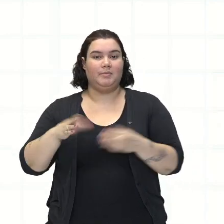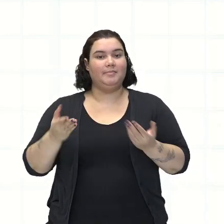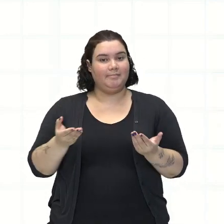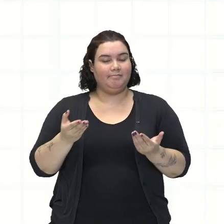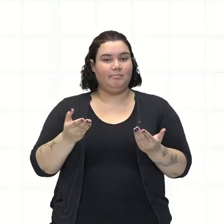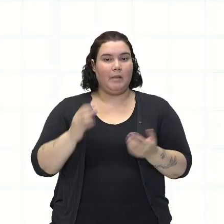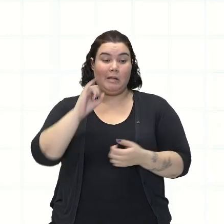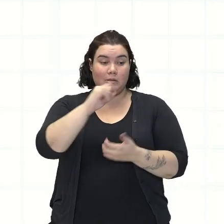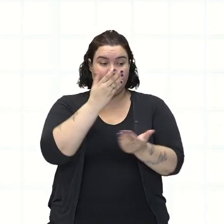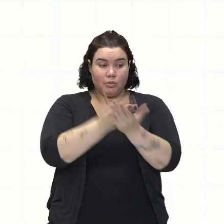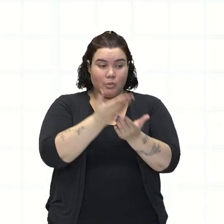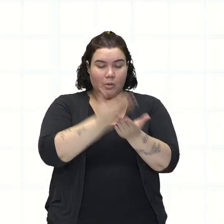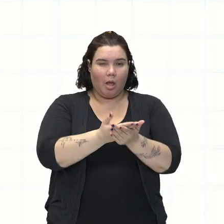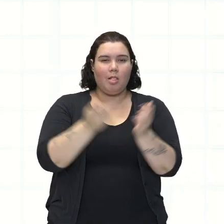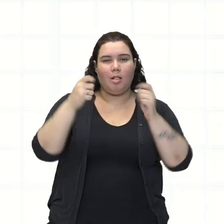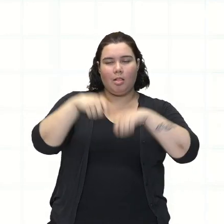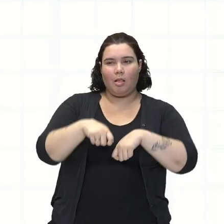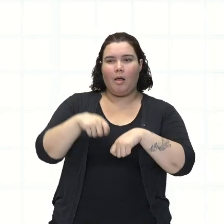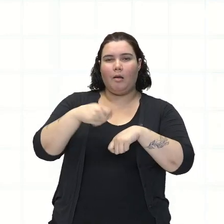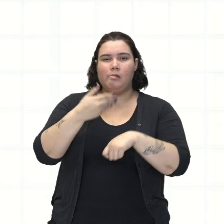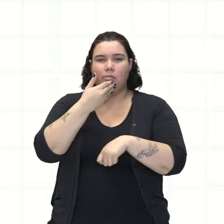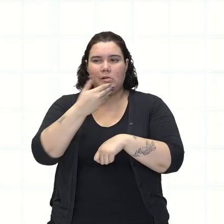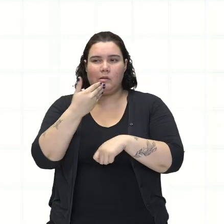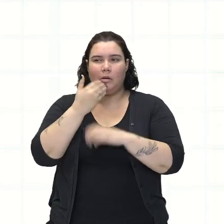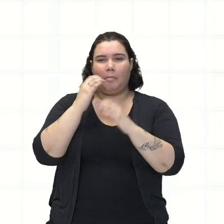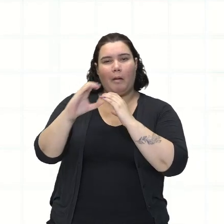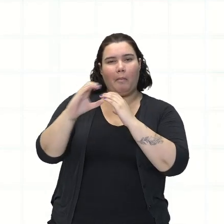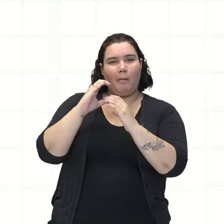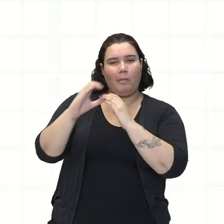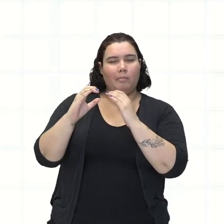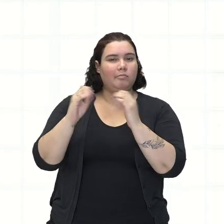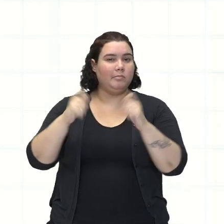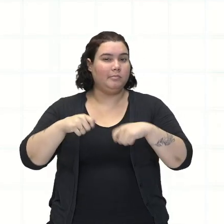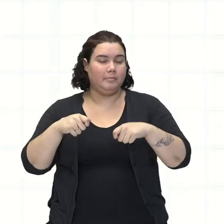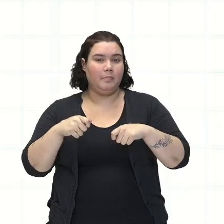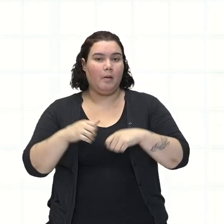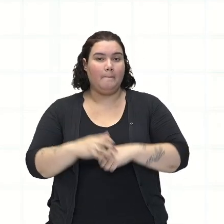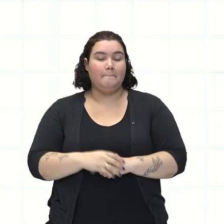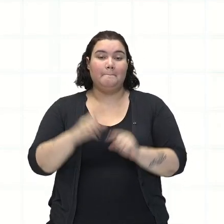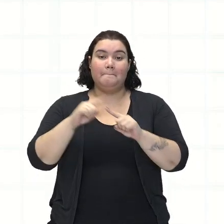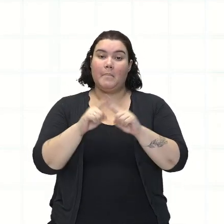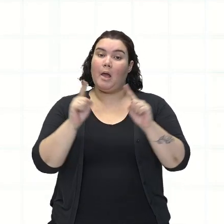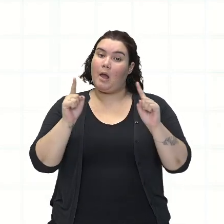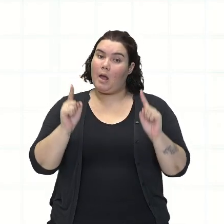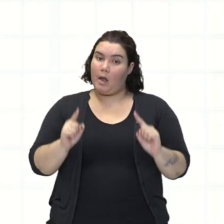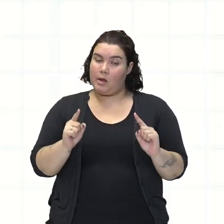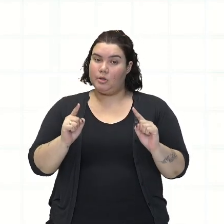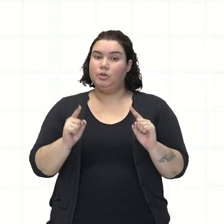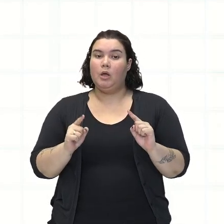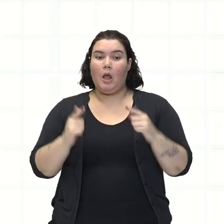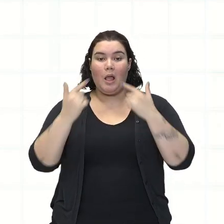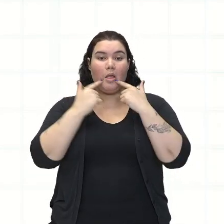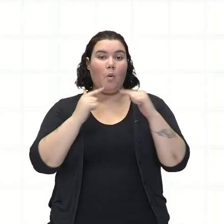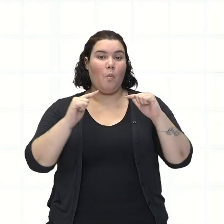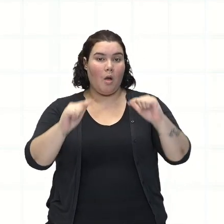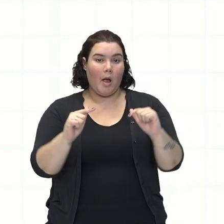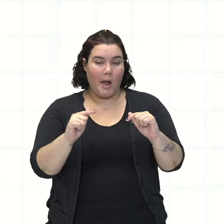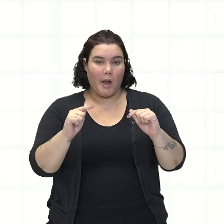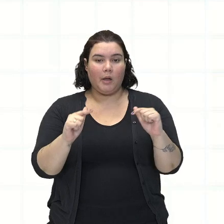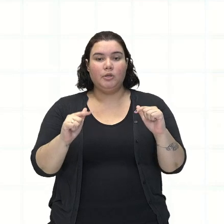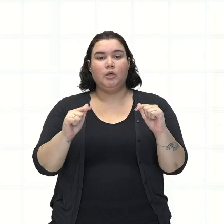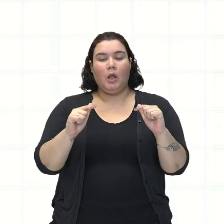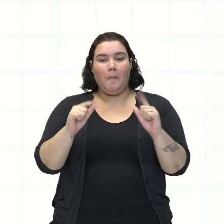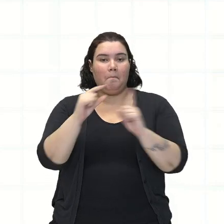alguma palavra no seu idioma, ou se você estuda alemão, no idioma dele. Mas a ideia é que a linguagem não verbal pode ser